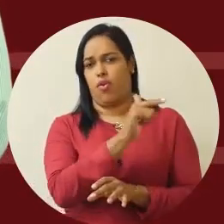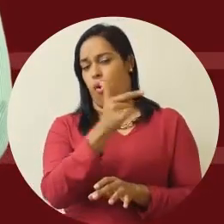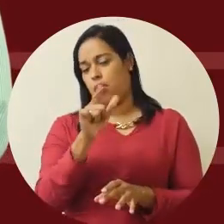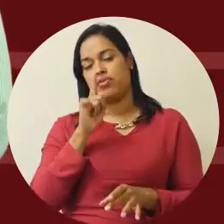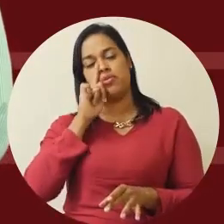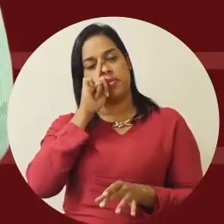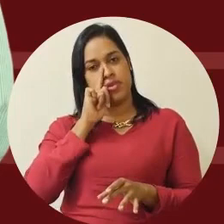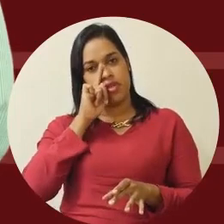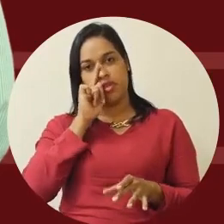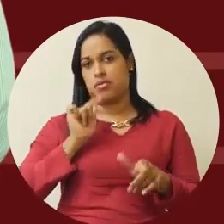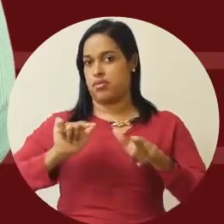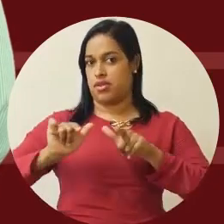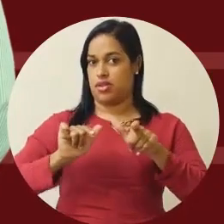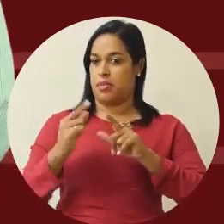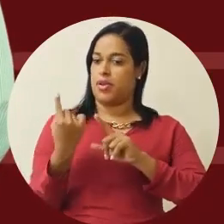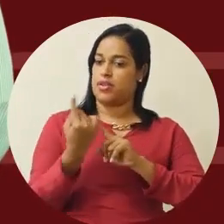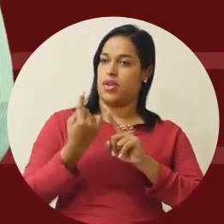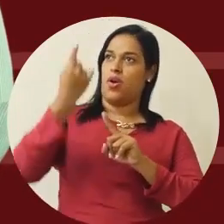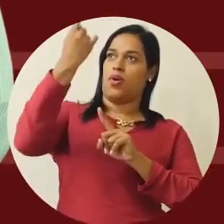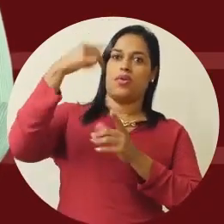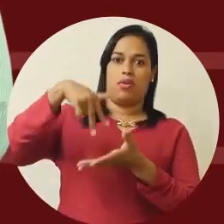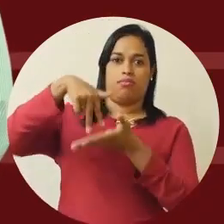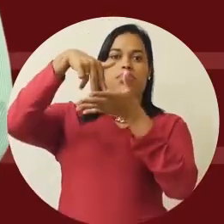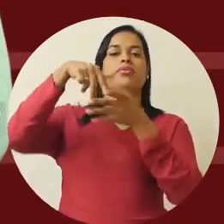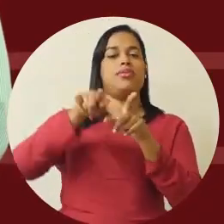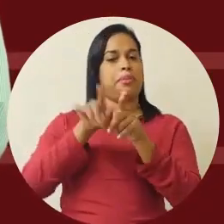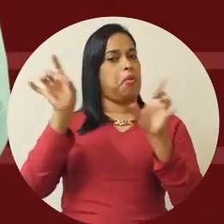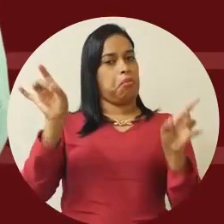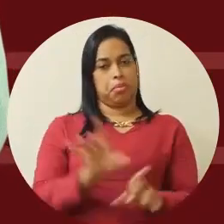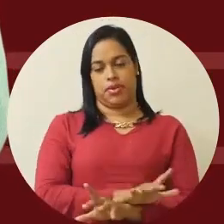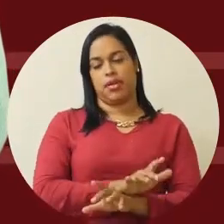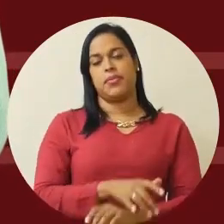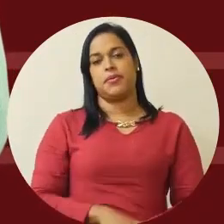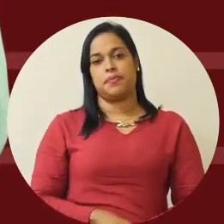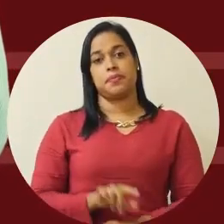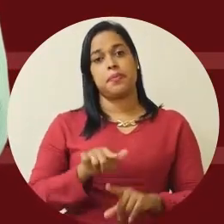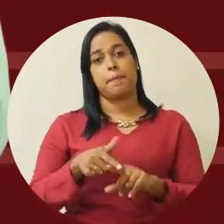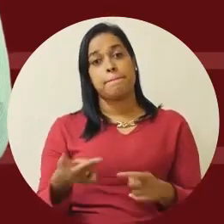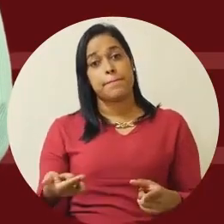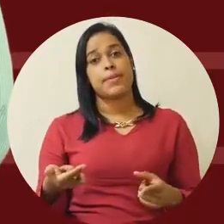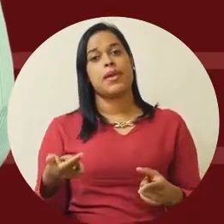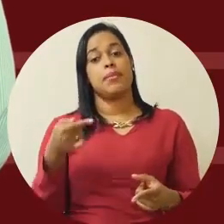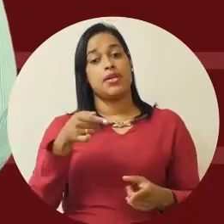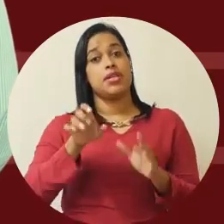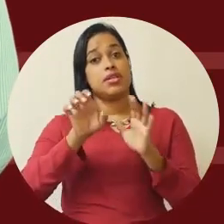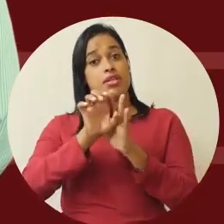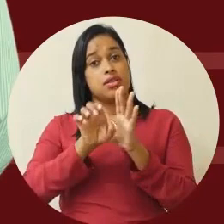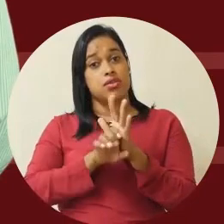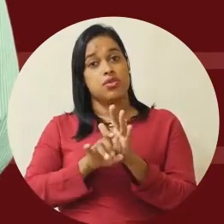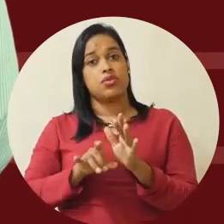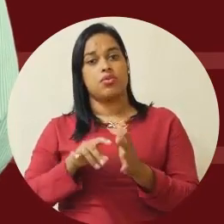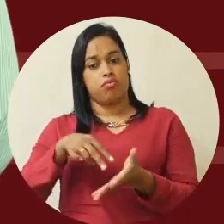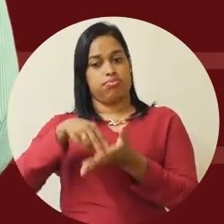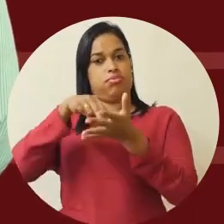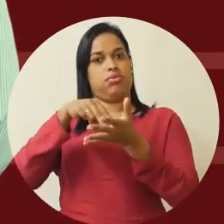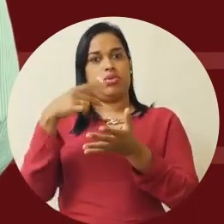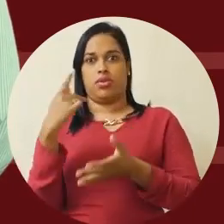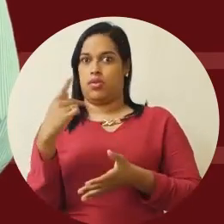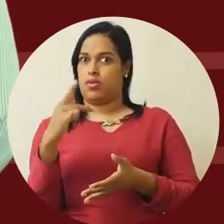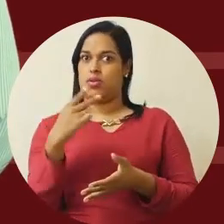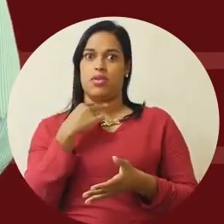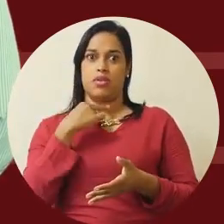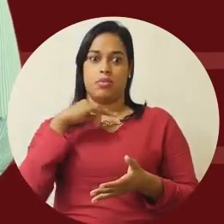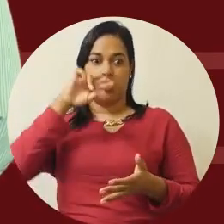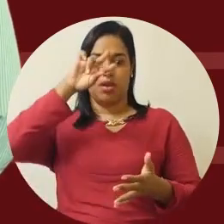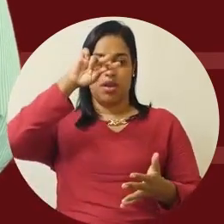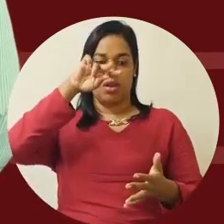riscos inerentes a trabalhos em altura naturalmente foram eliminados mas por vezes essa estrutura não podem vir a ao